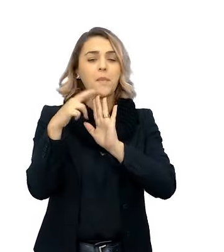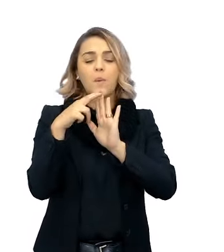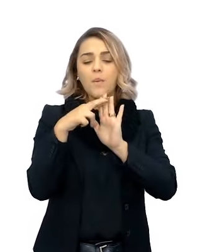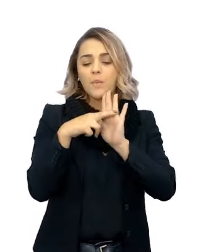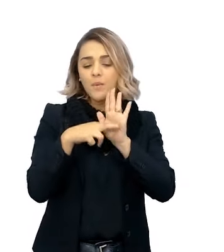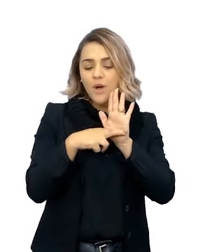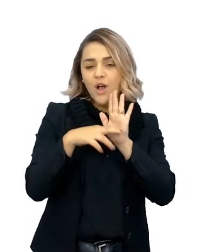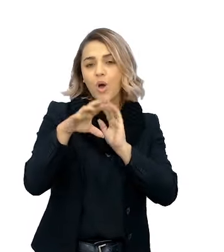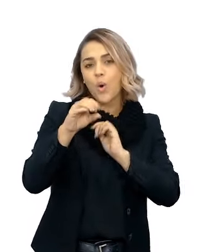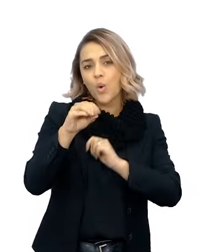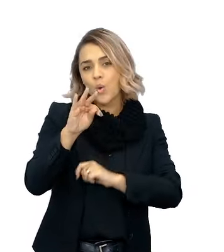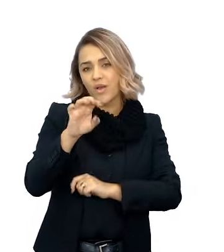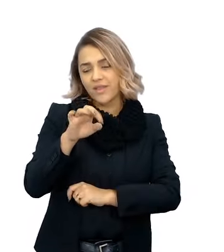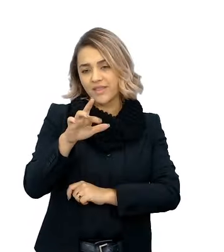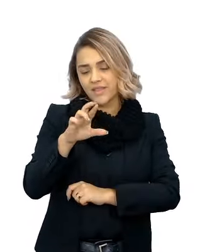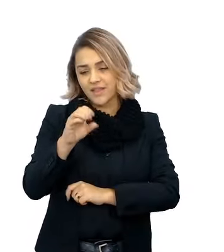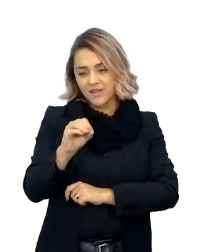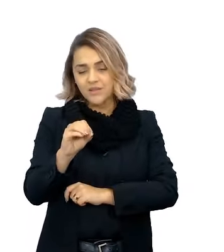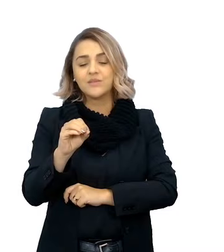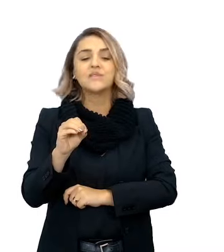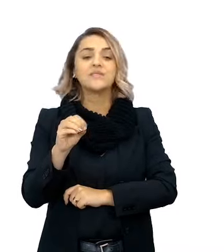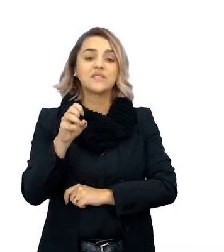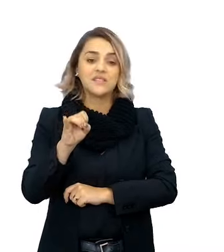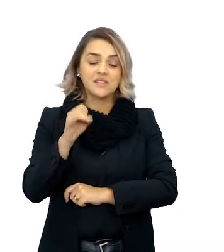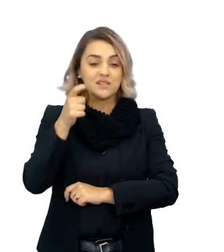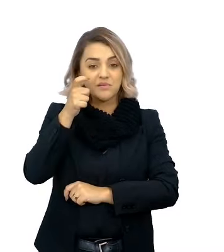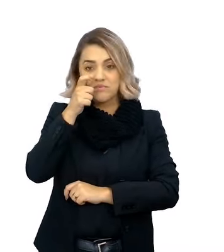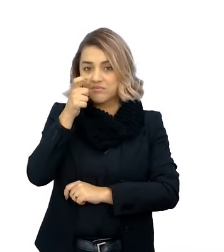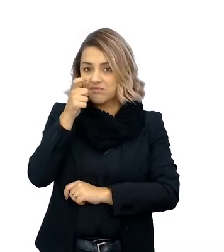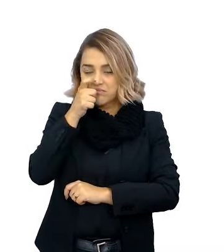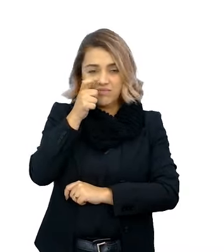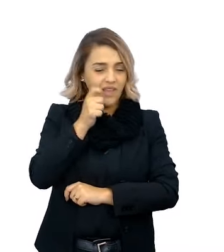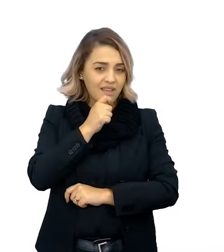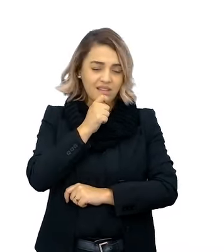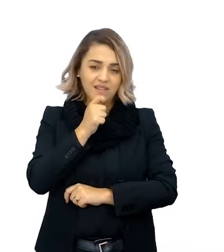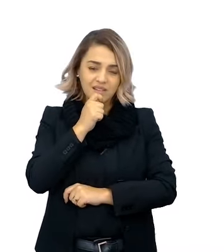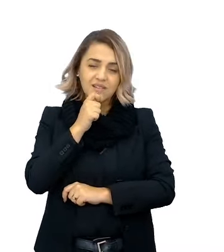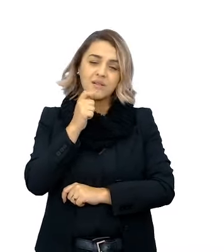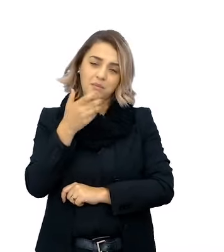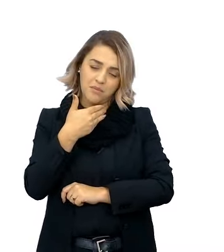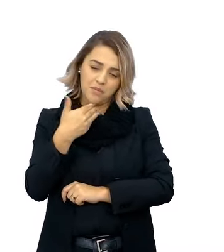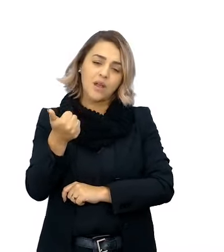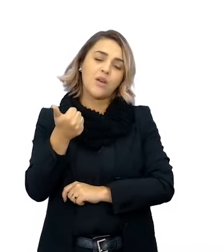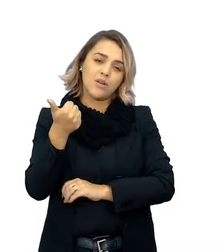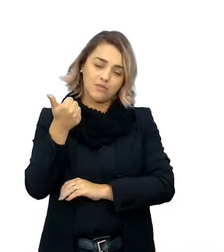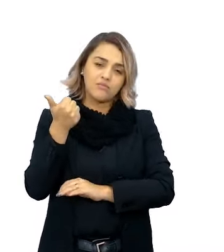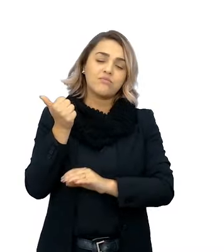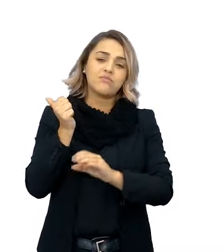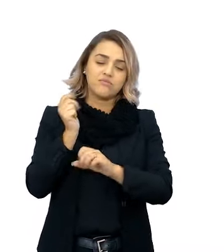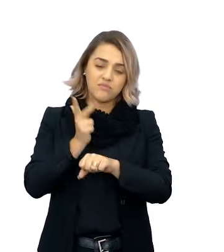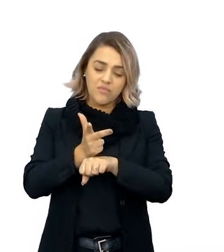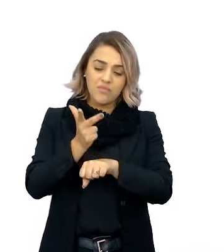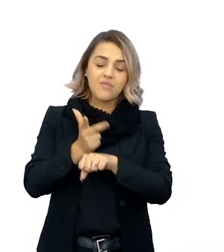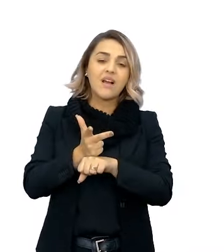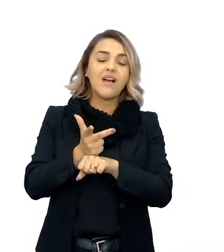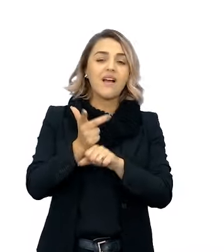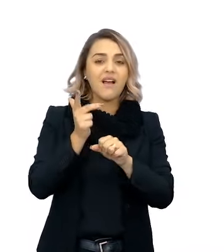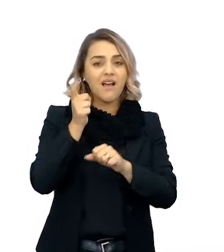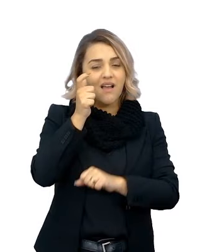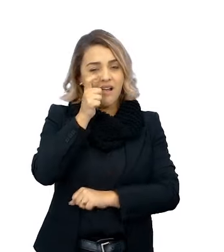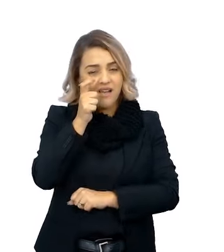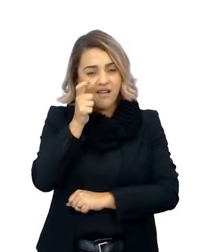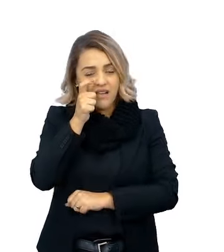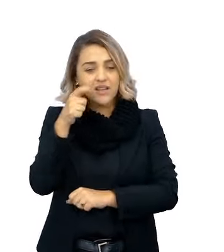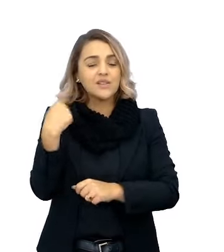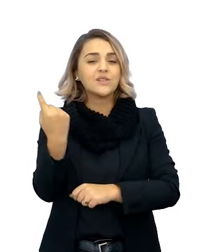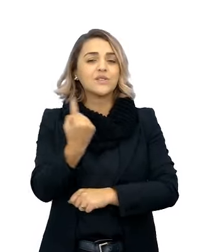vocês trabalharam com a SA5, quem não assistiu, assista a gravação, nós estamos comentando nesse